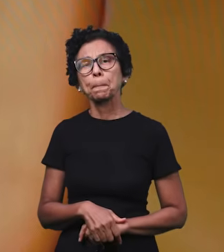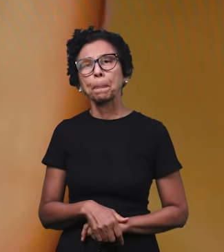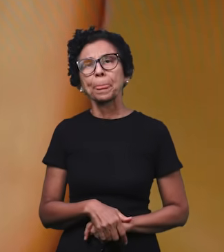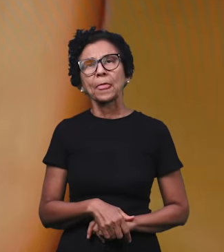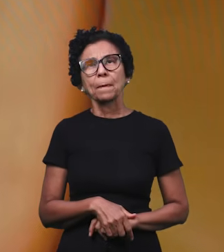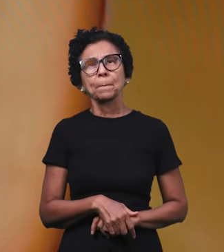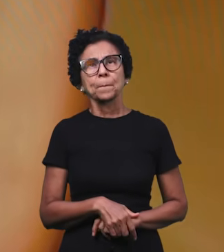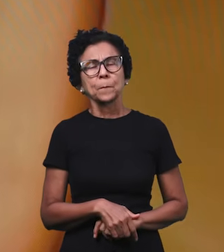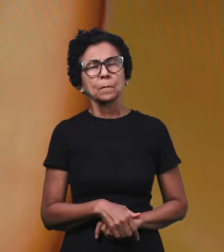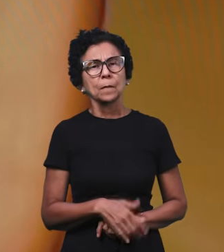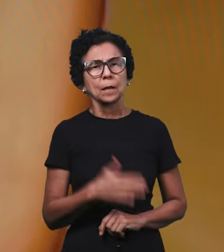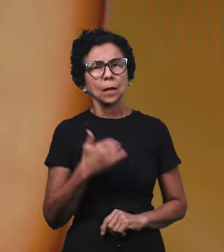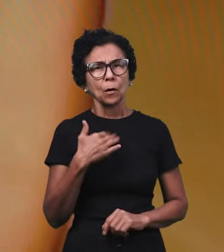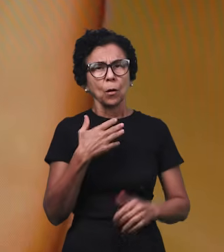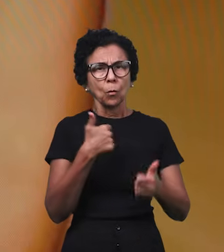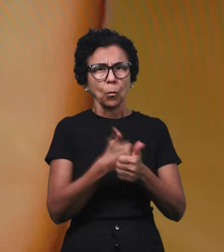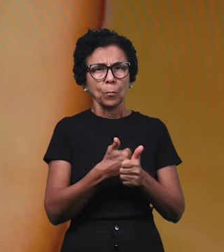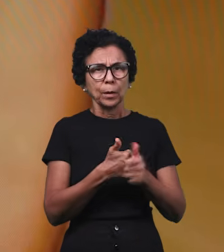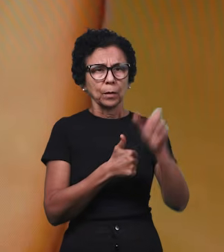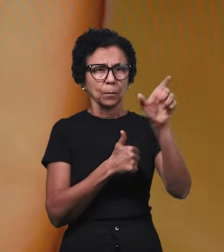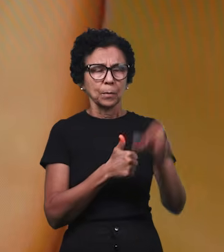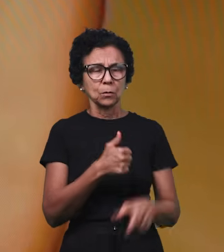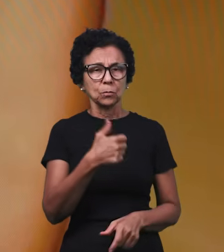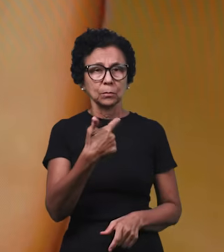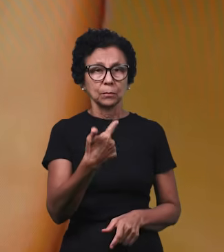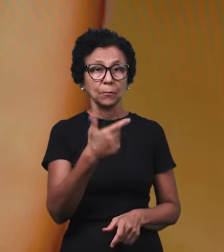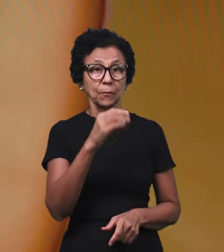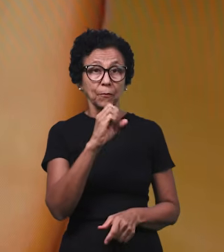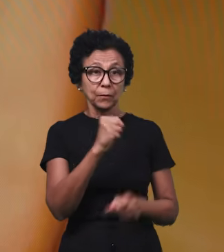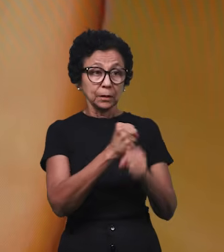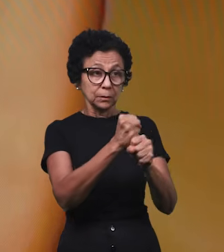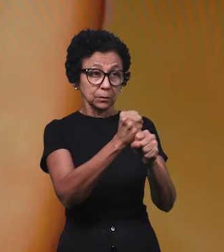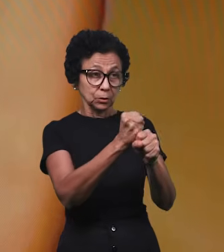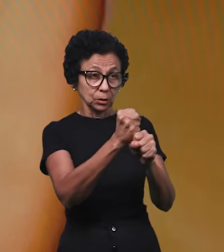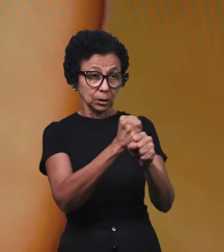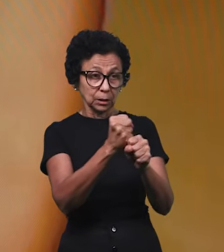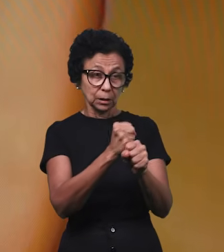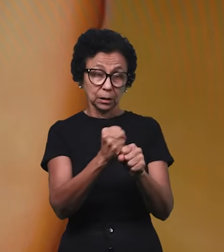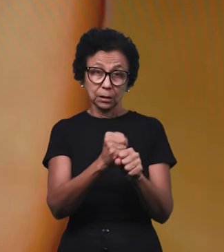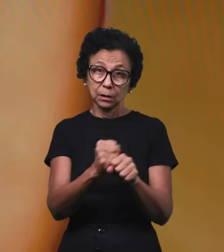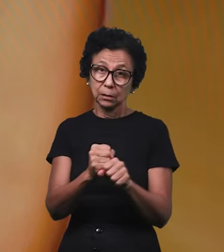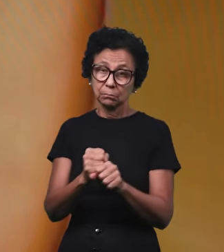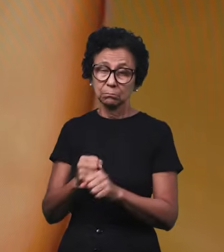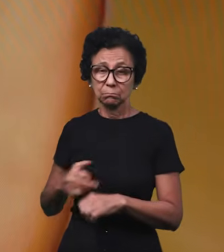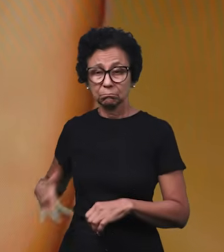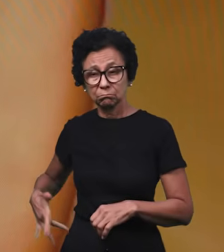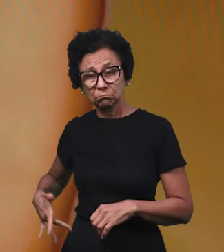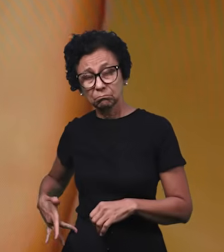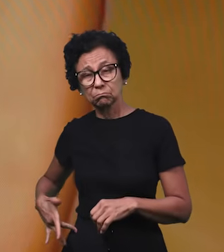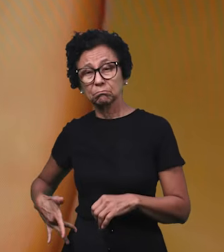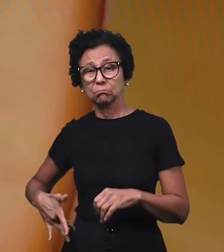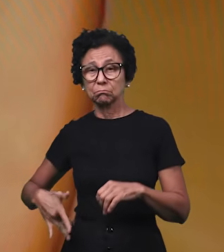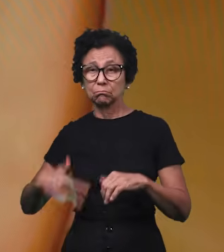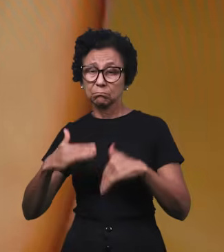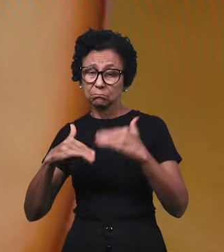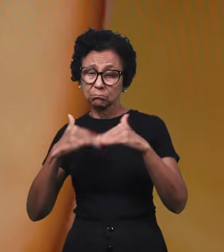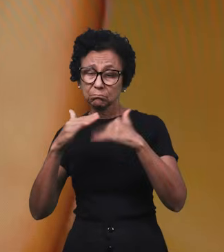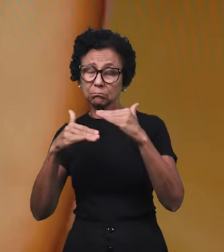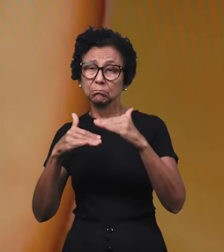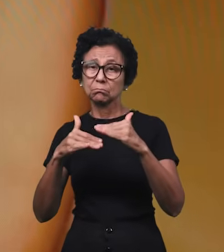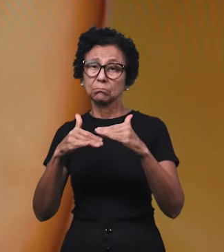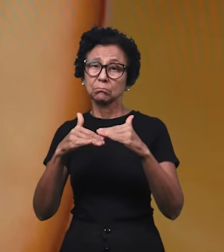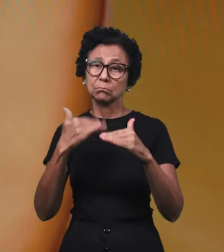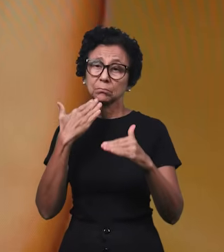por exemplo, que a gente ficou 20 anos acompanhando, a paciente até melhorou um pouquinho a função renal, teve até uma arritmia, uma fibrilação atrial,